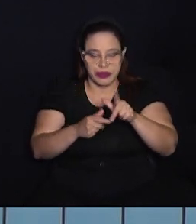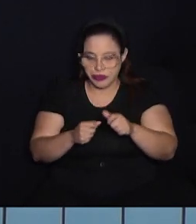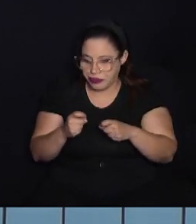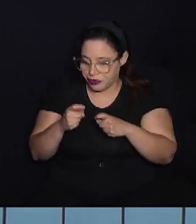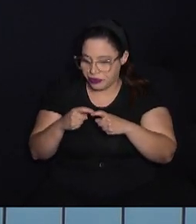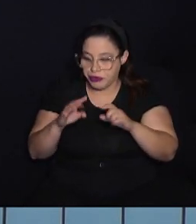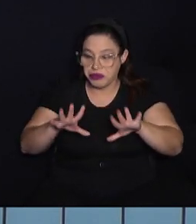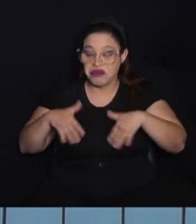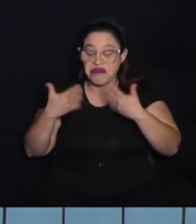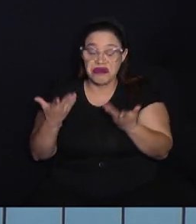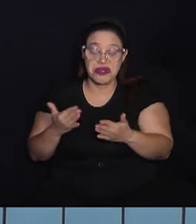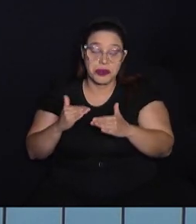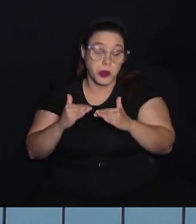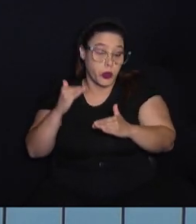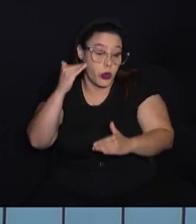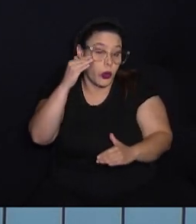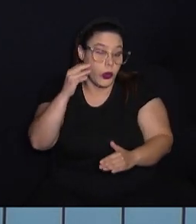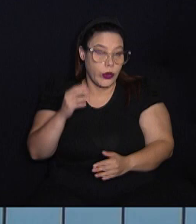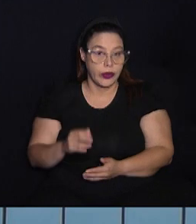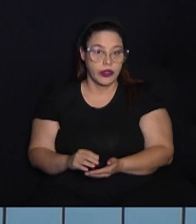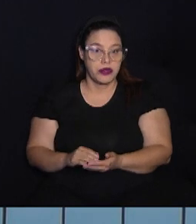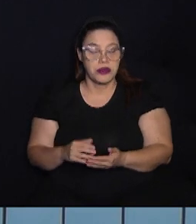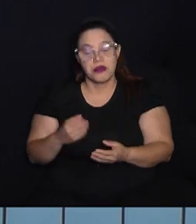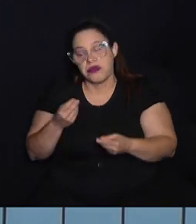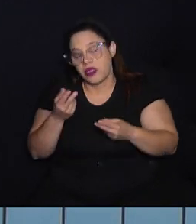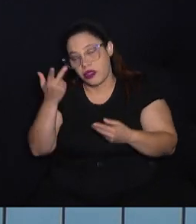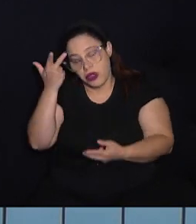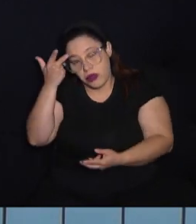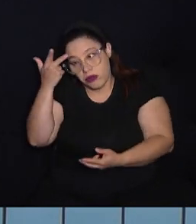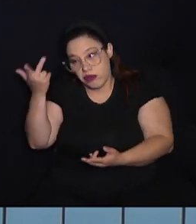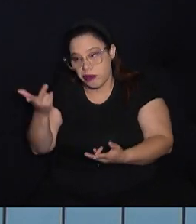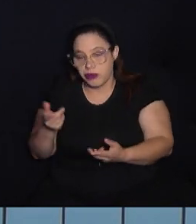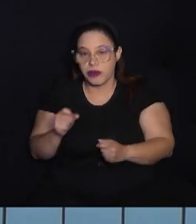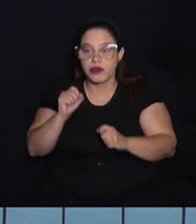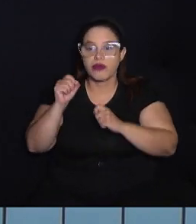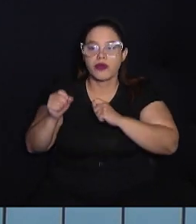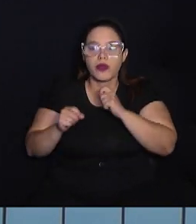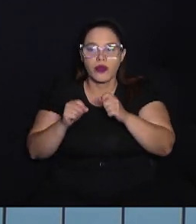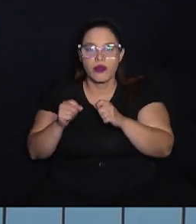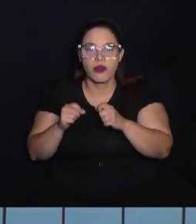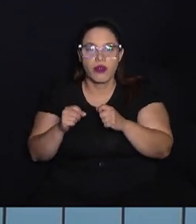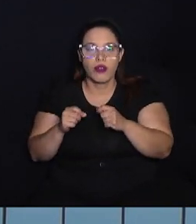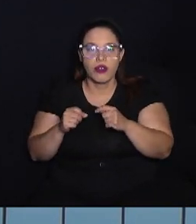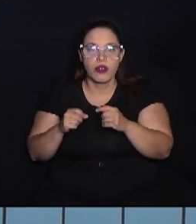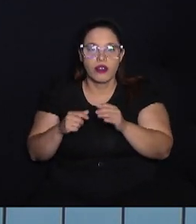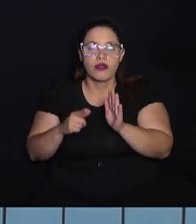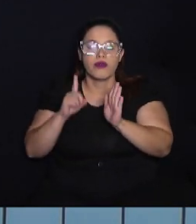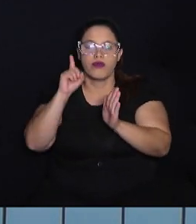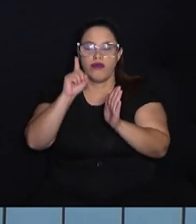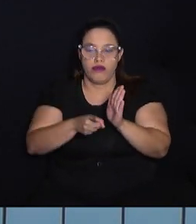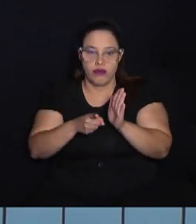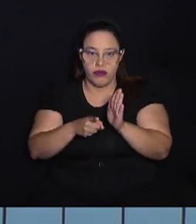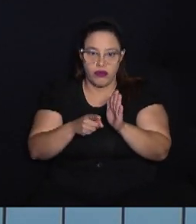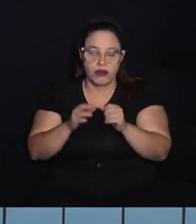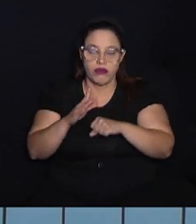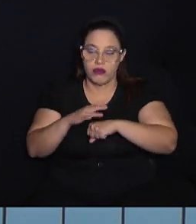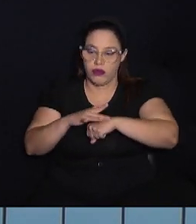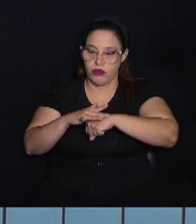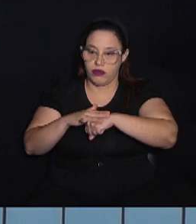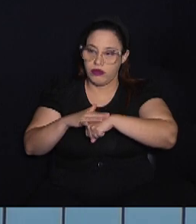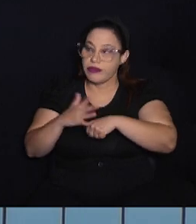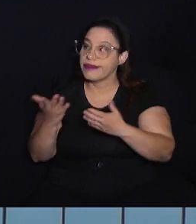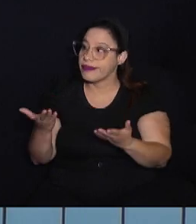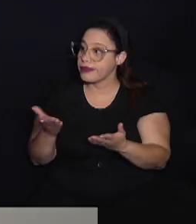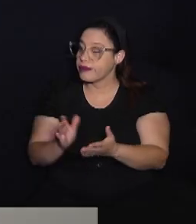medicina, quais são os mais avançados, os mais tradicionais, o que é feito quando uma pessoa é diagnosticada com essa doença?